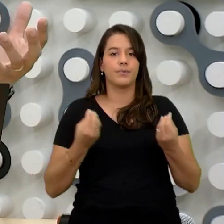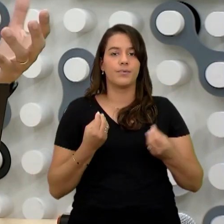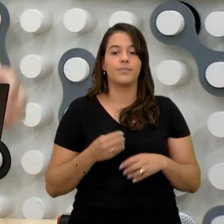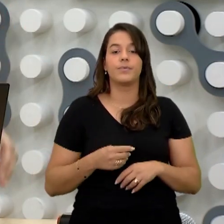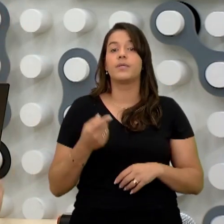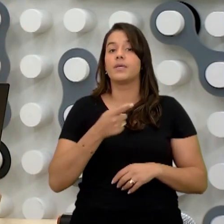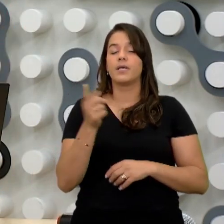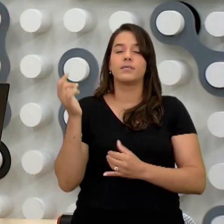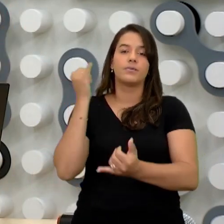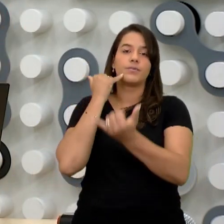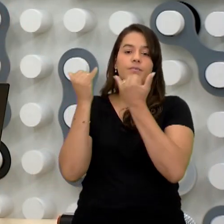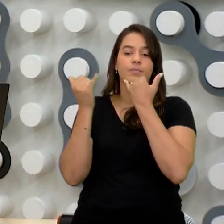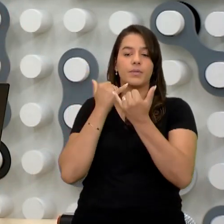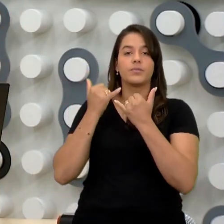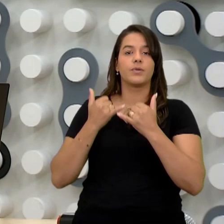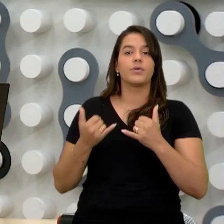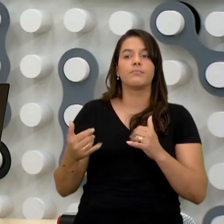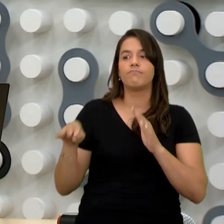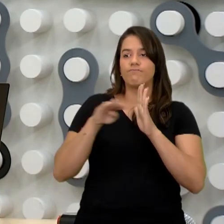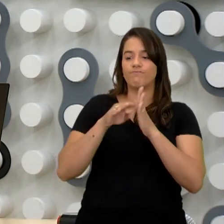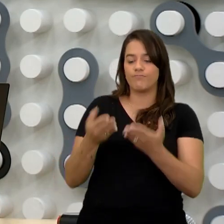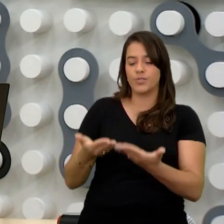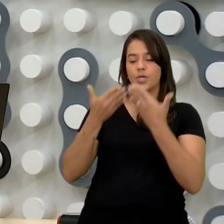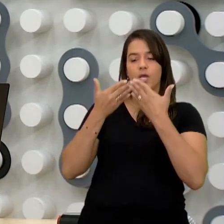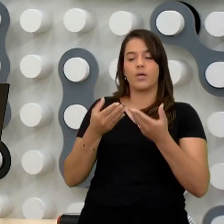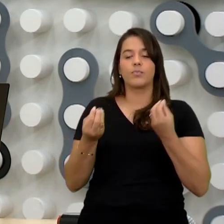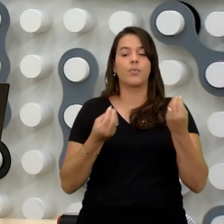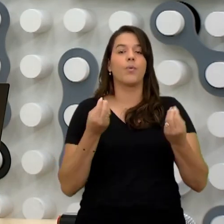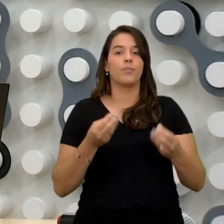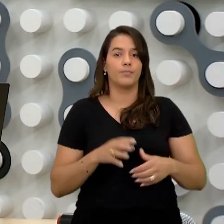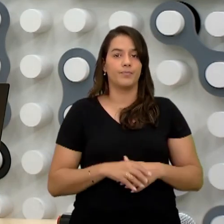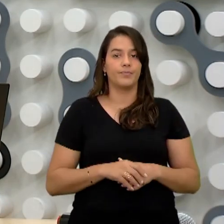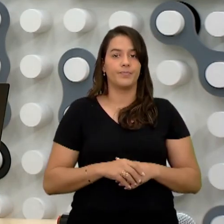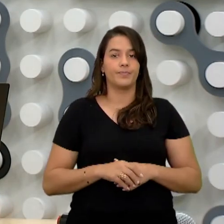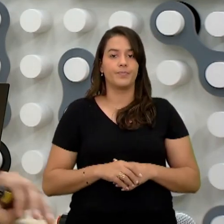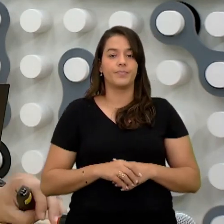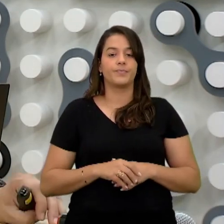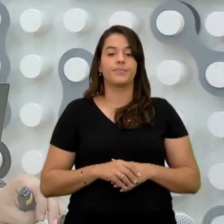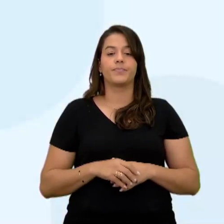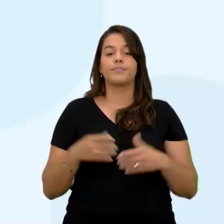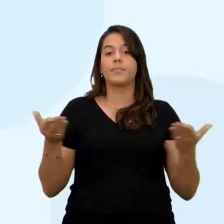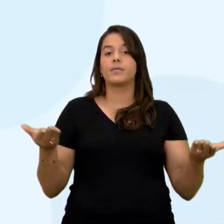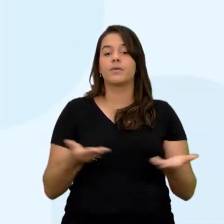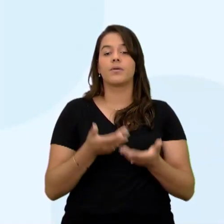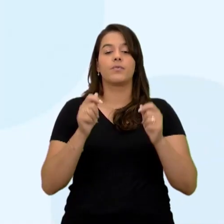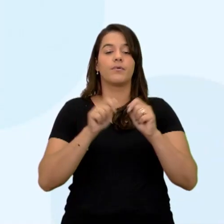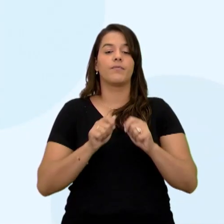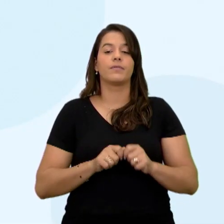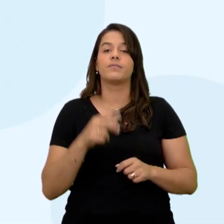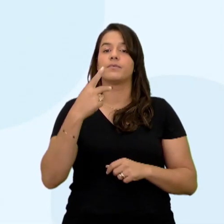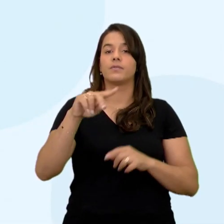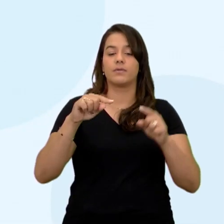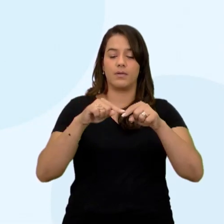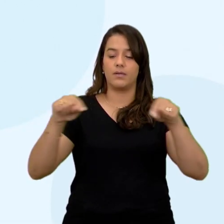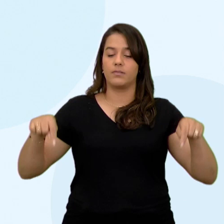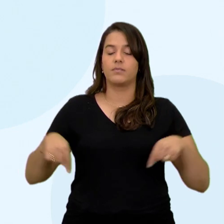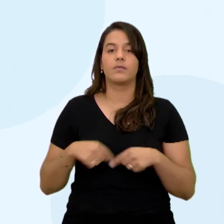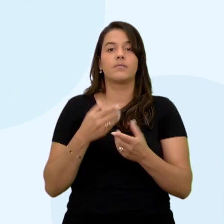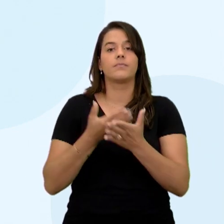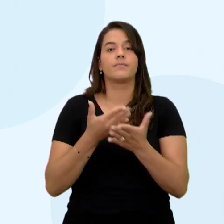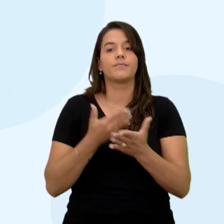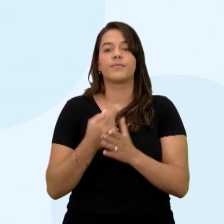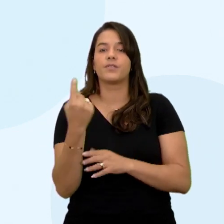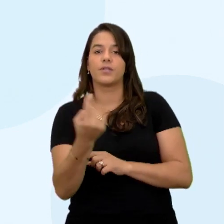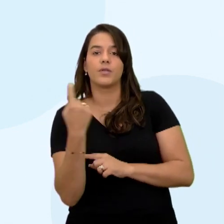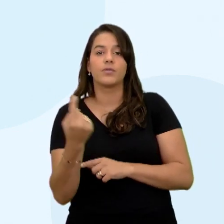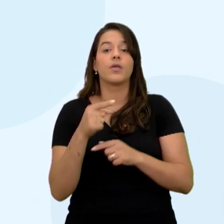essas informações chegaram até nós neste momento. Mas, olha só, o que fazer agora, você que está na sala de aula com seu professor ou você que está aí